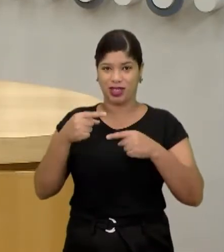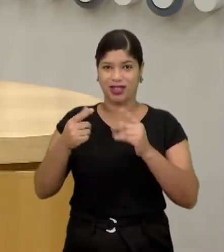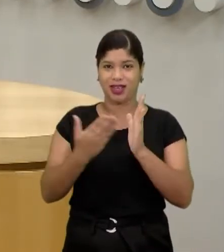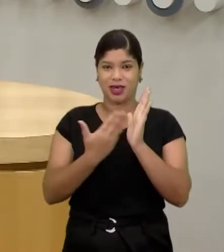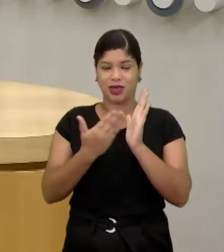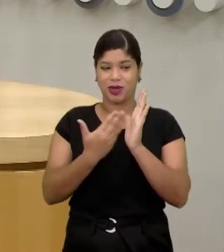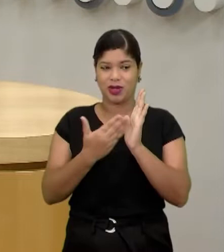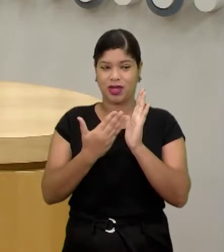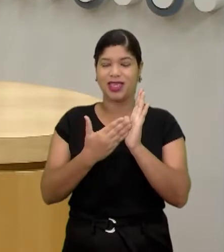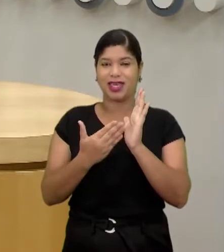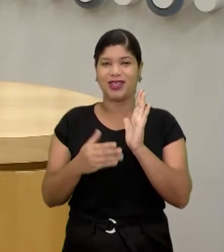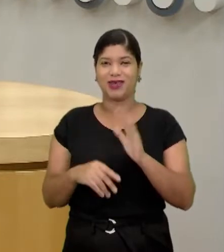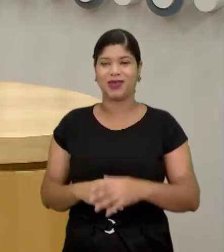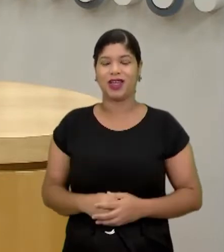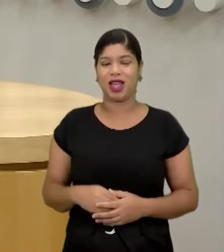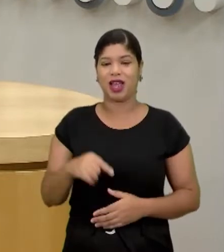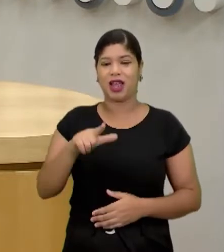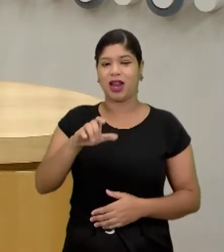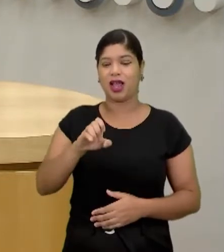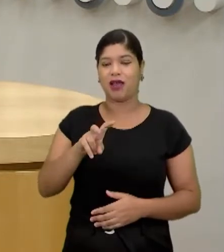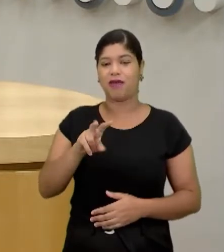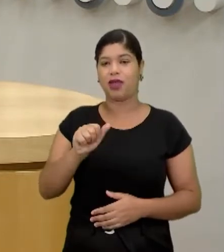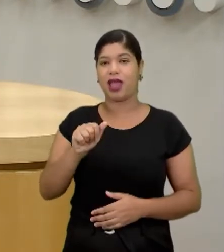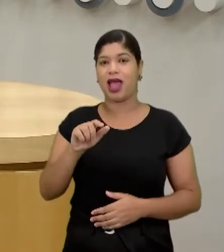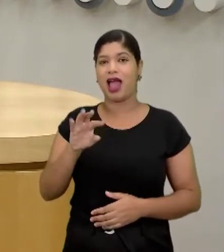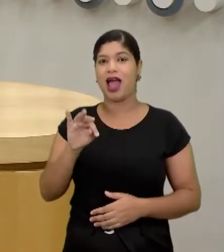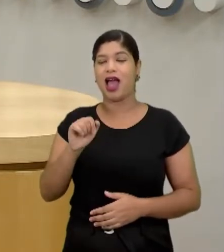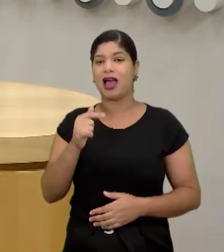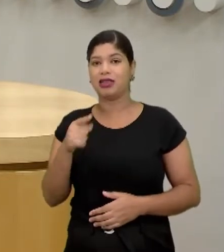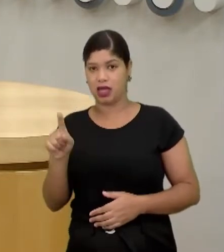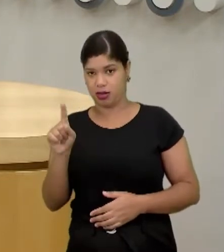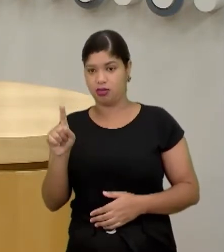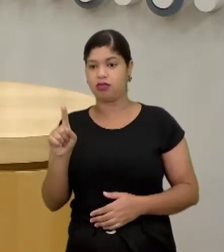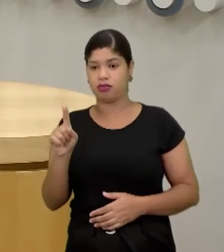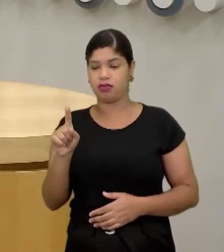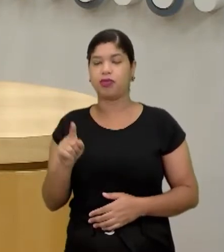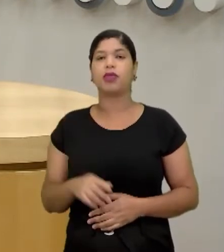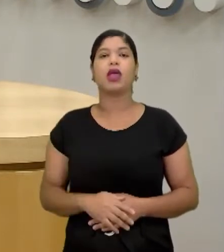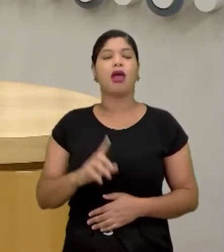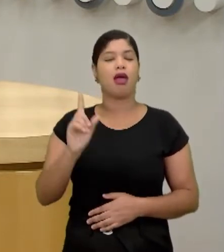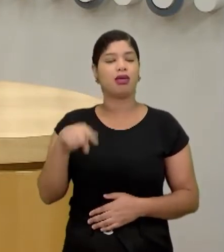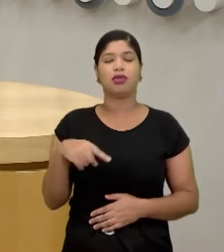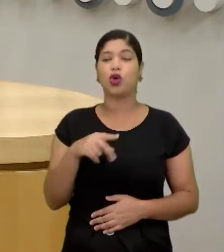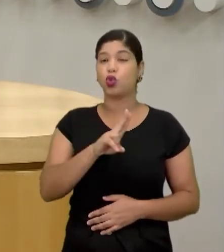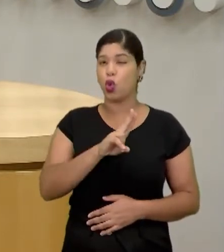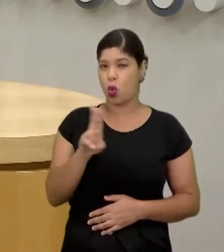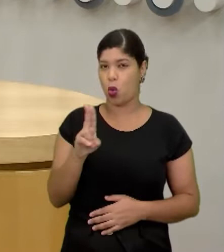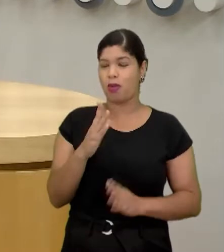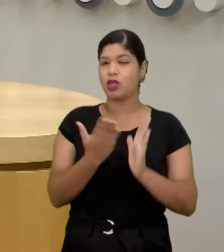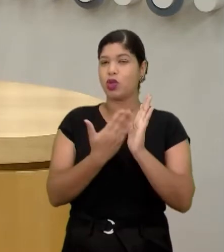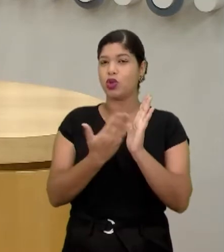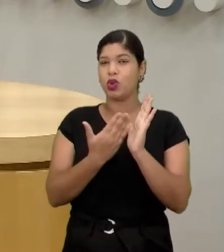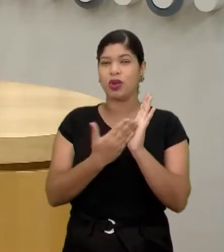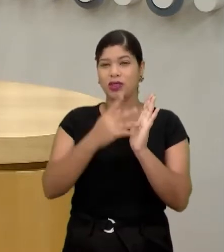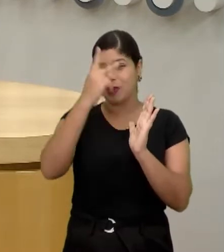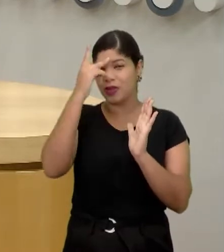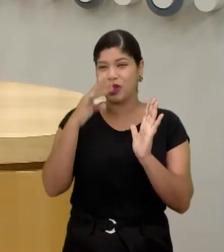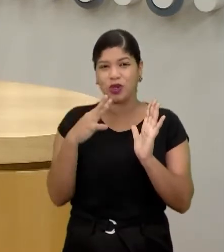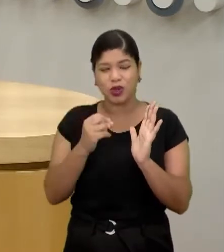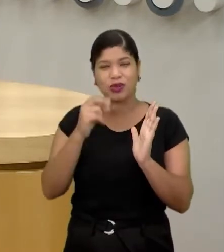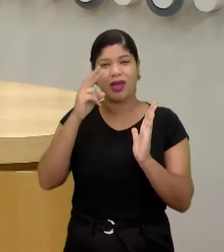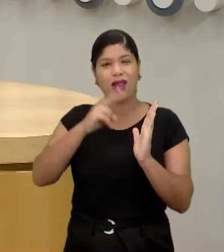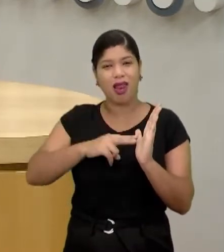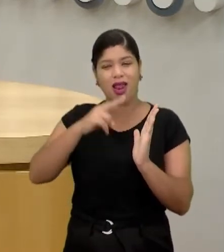Leviatã Leviatã é uma obra que até hoje é extremamente linda